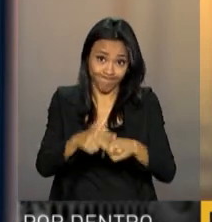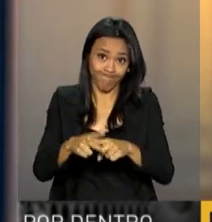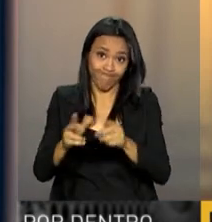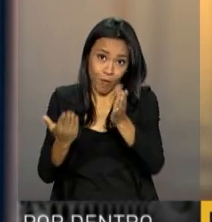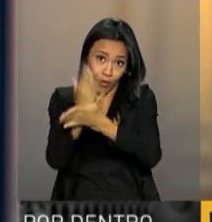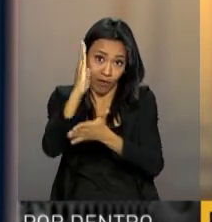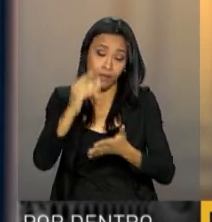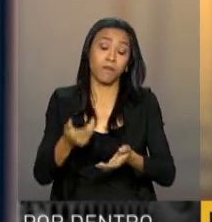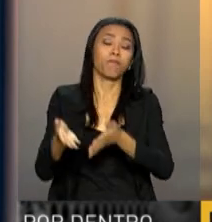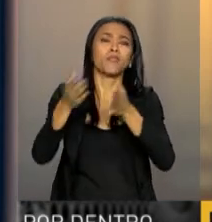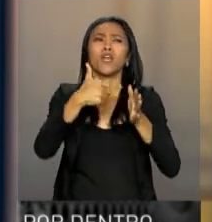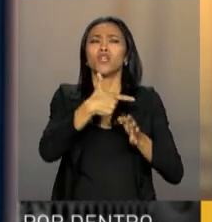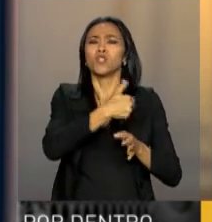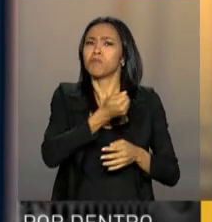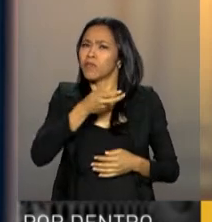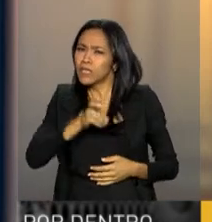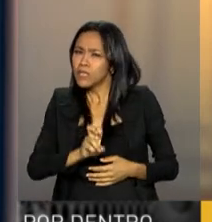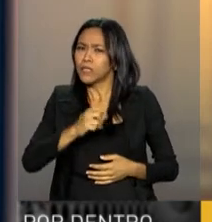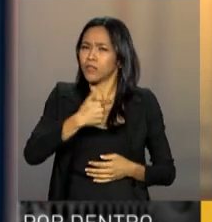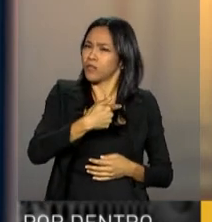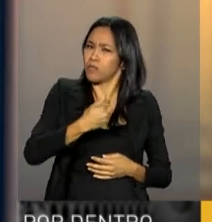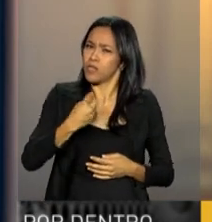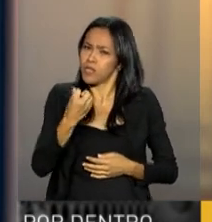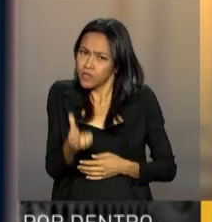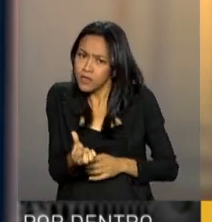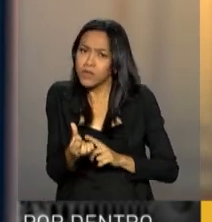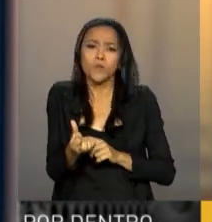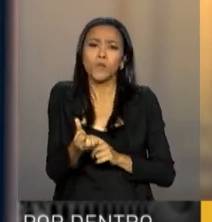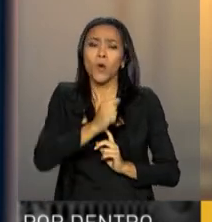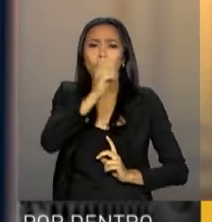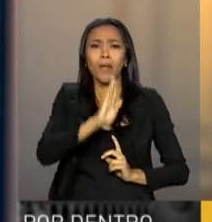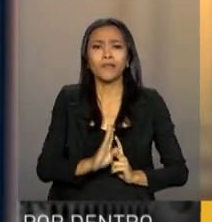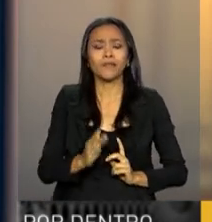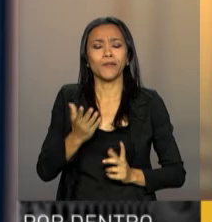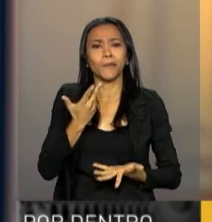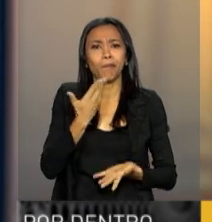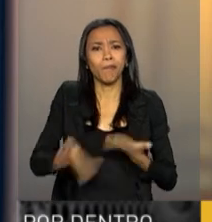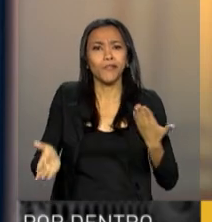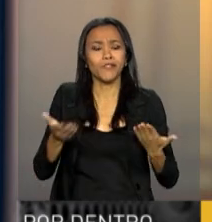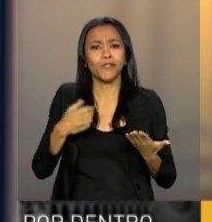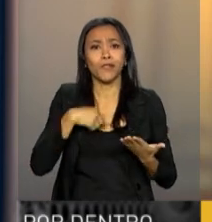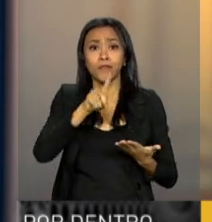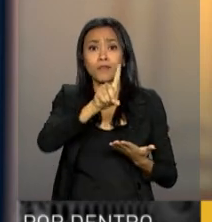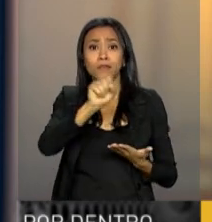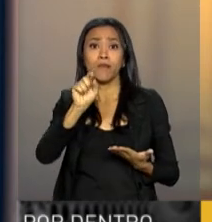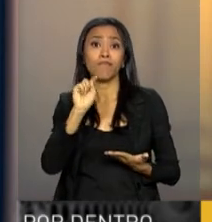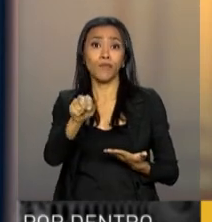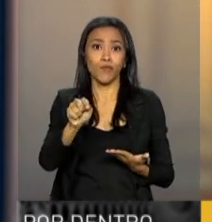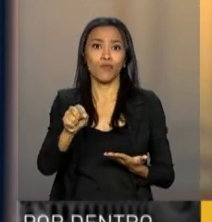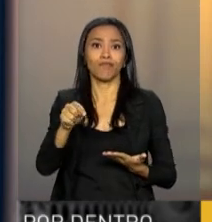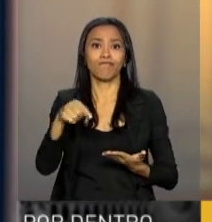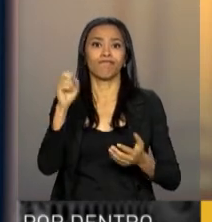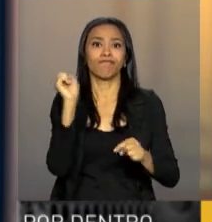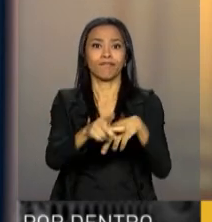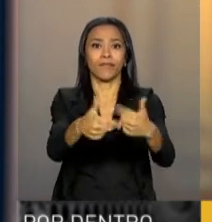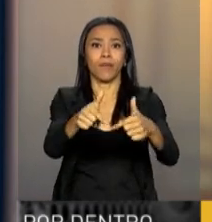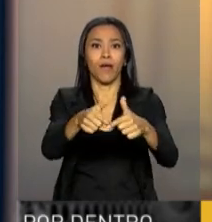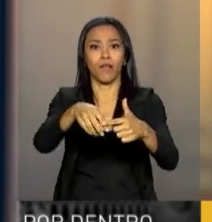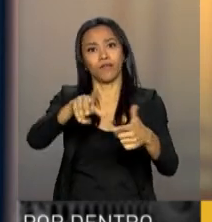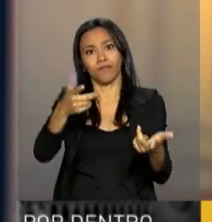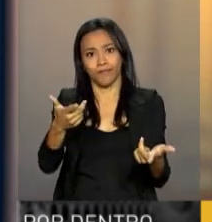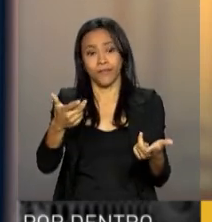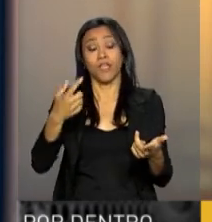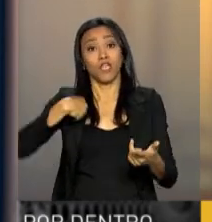em 2015 em 2016 o brasil perdia uma média de 100 mil postos de trabalho por mês nós chegamos